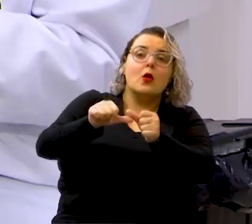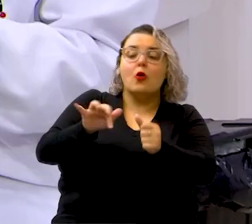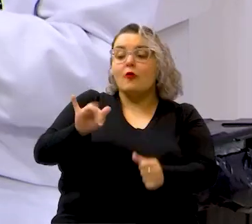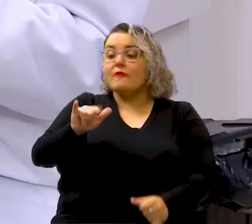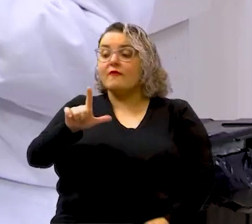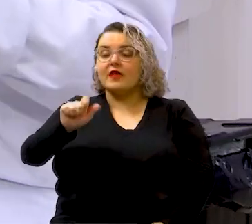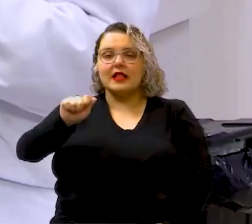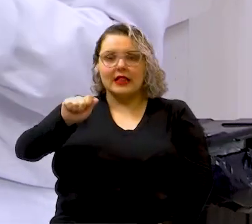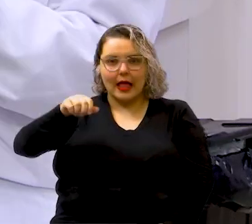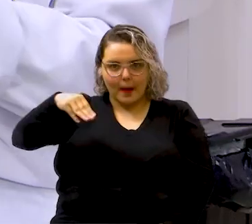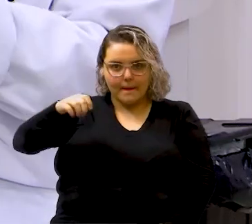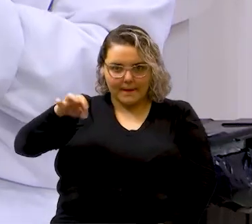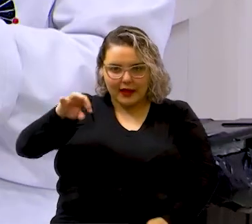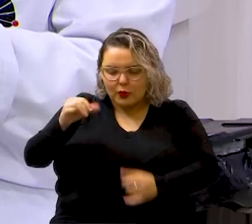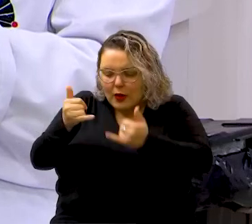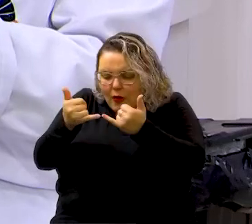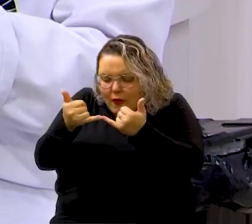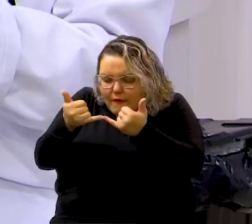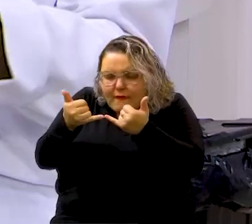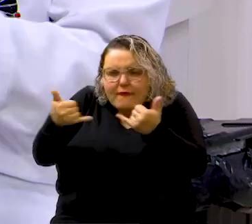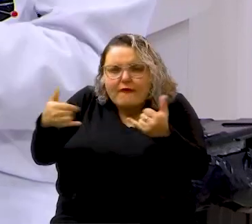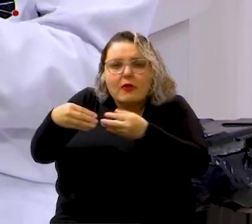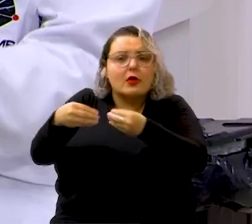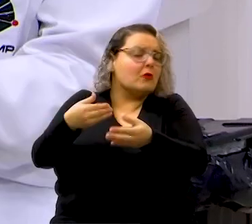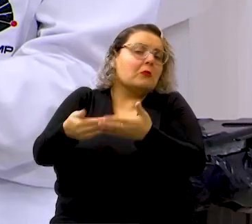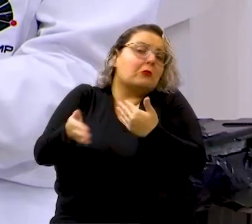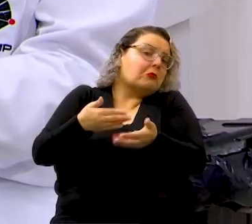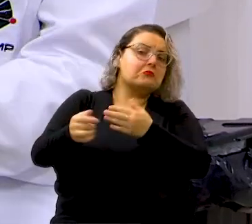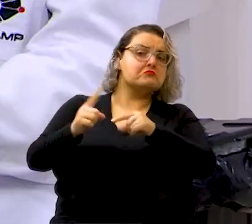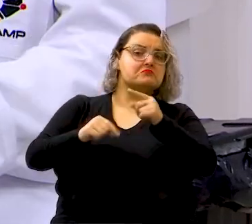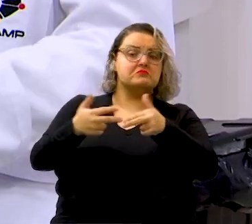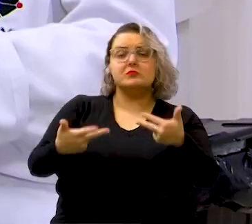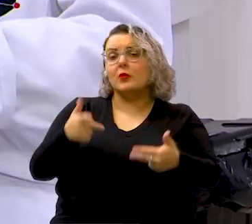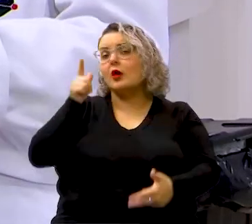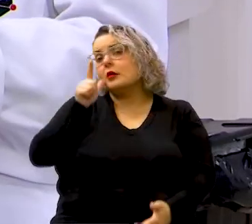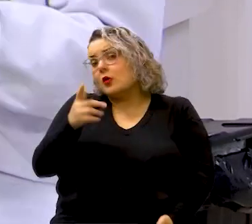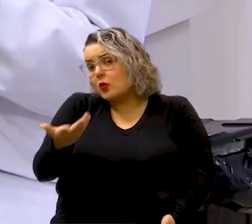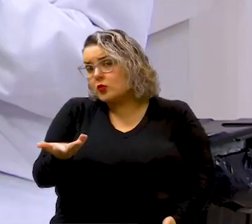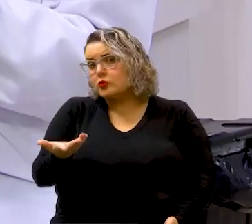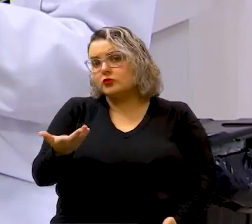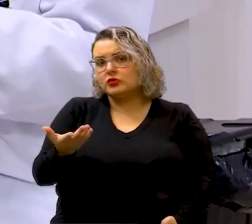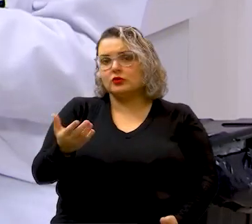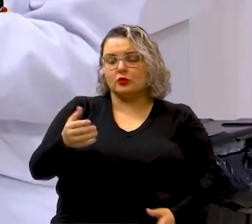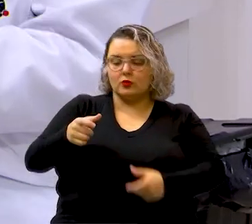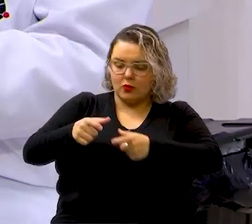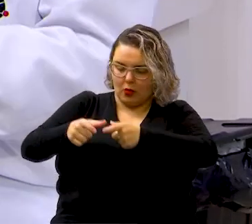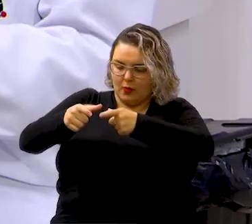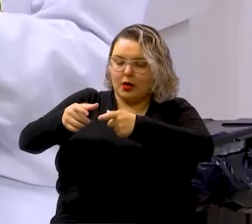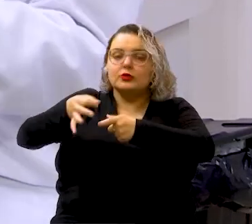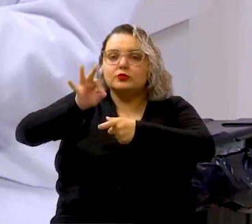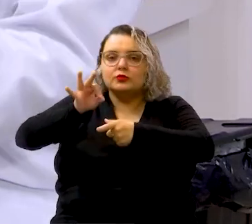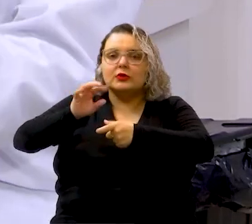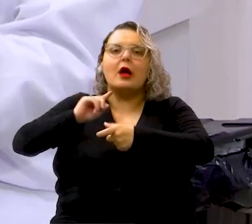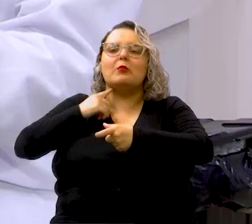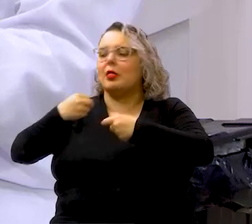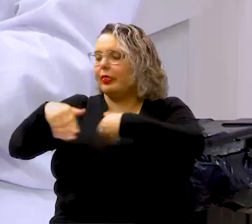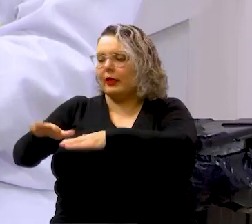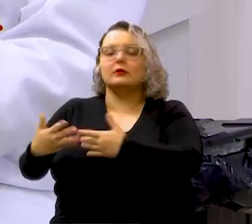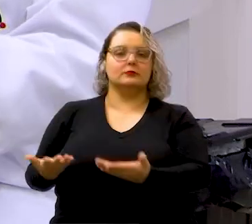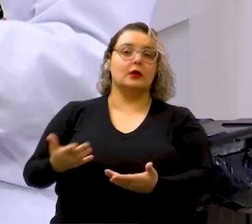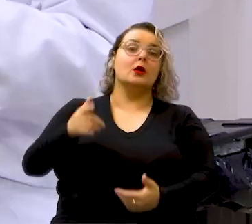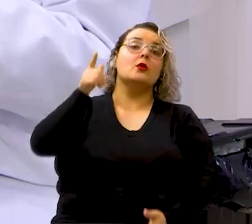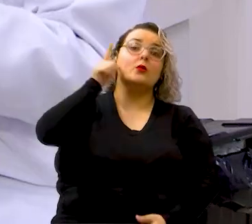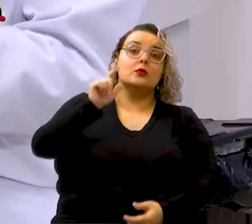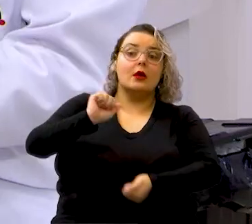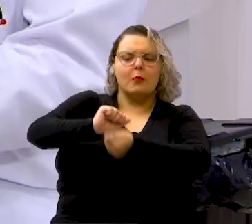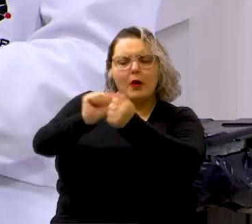esse filamento, né, esse fiozinho de plástico, em qualquer objeto. Então eu consigo pegar uma cápsula de café que ia para o lixo e